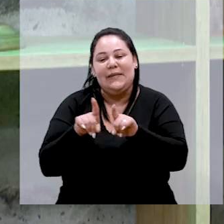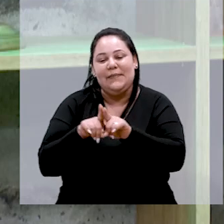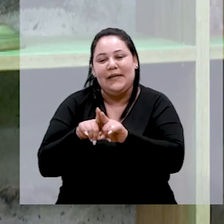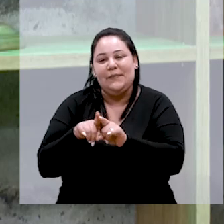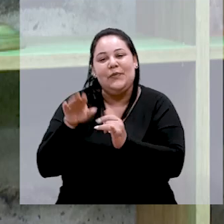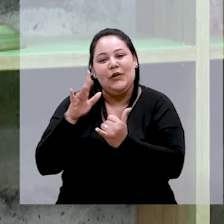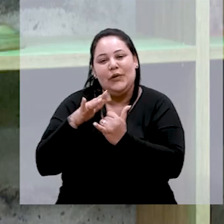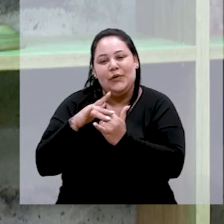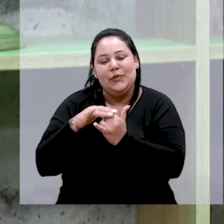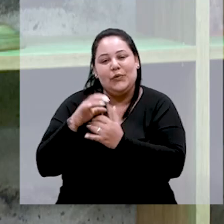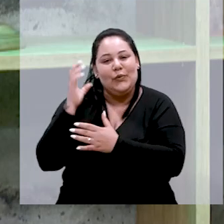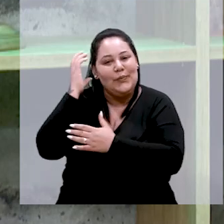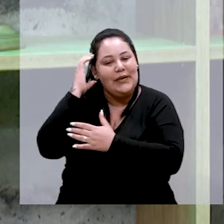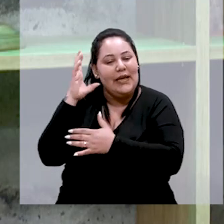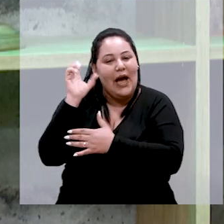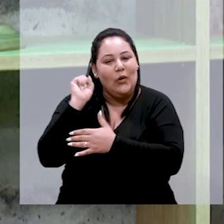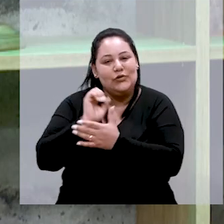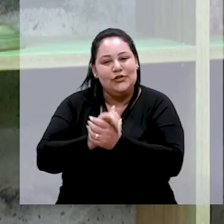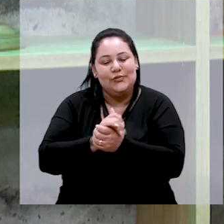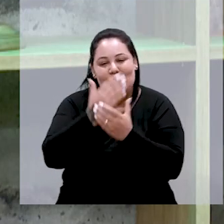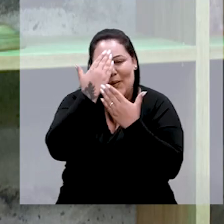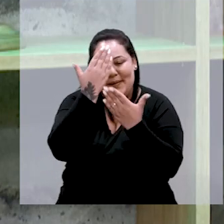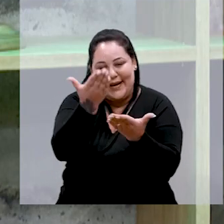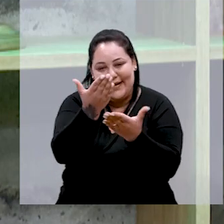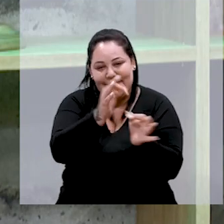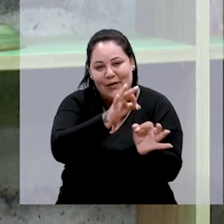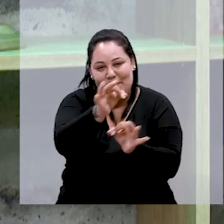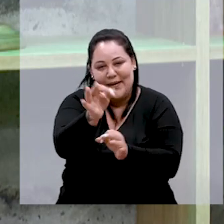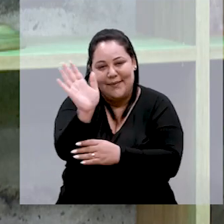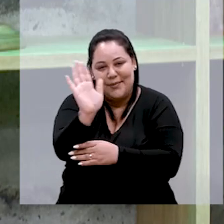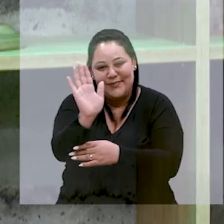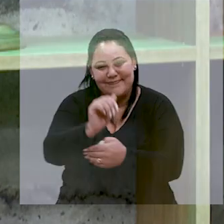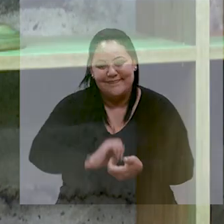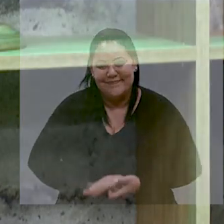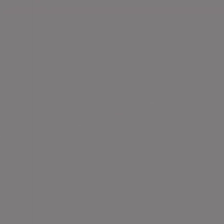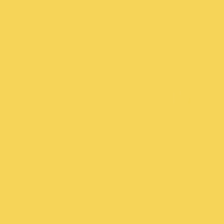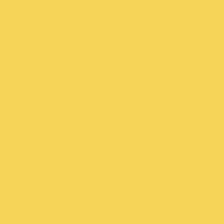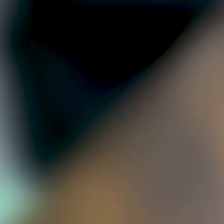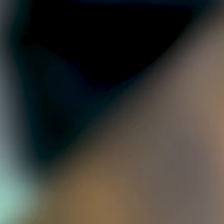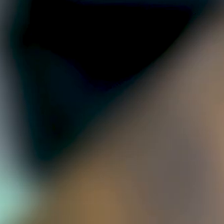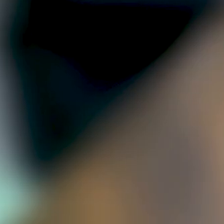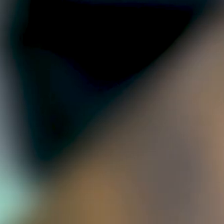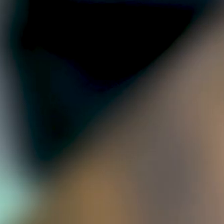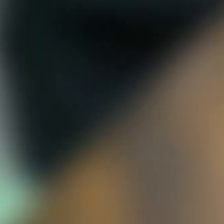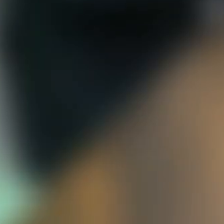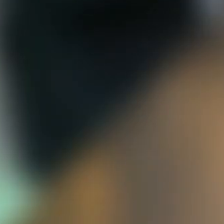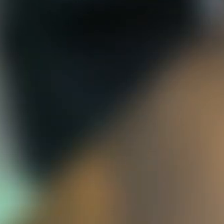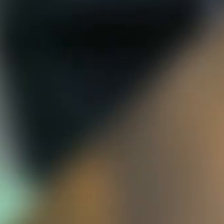pelas plataformas de áudio. Obrigado pela audiência. Até o nosso próximo encontro.